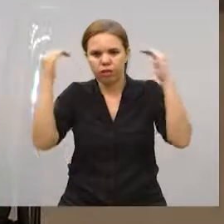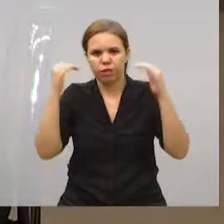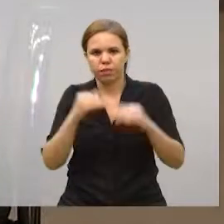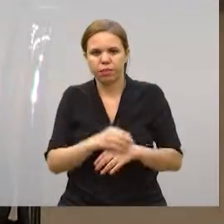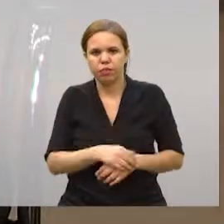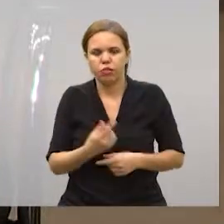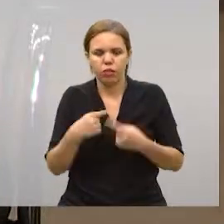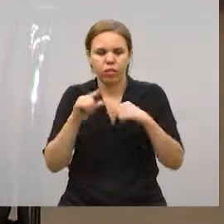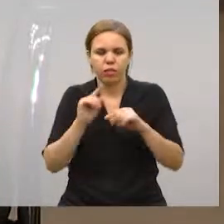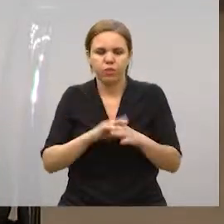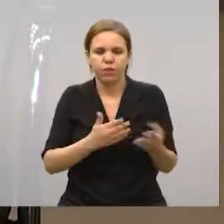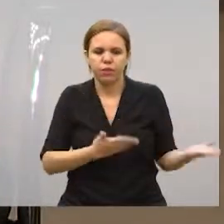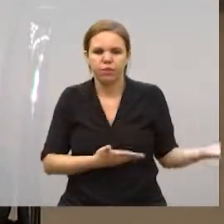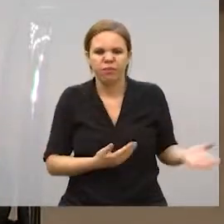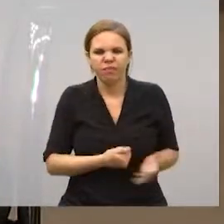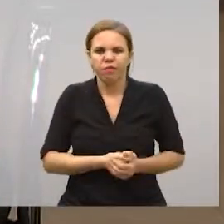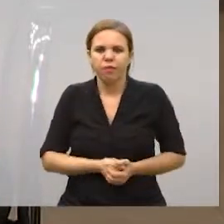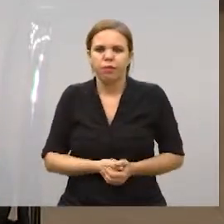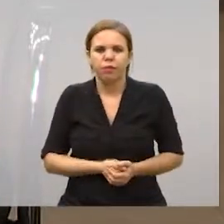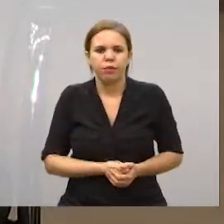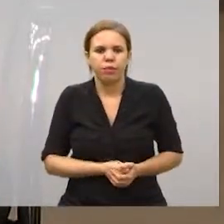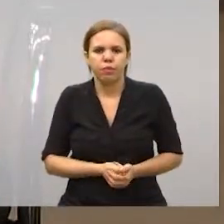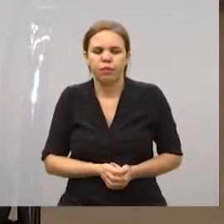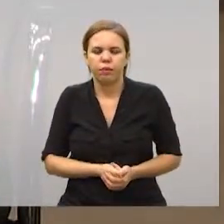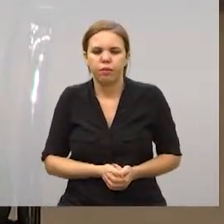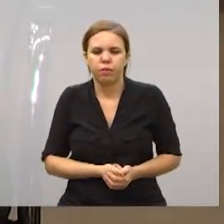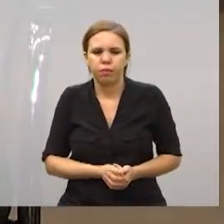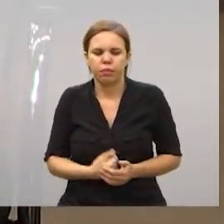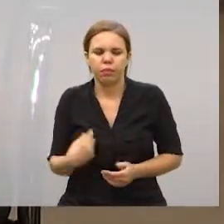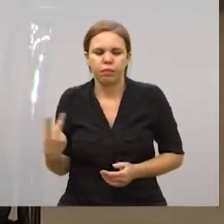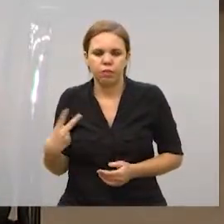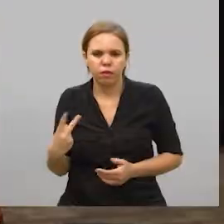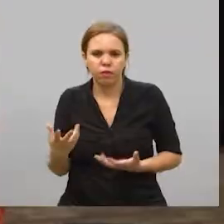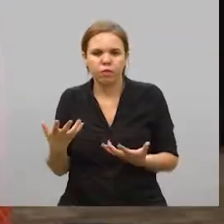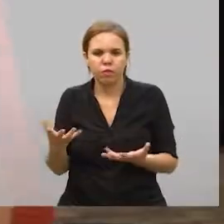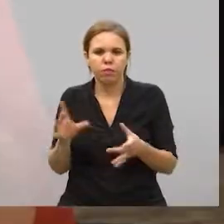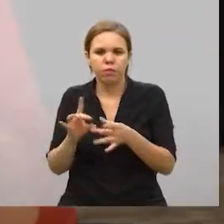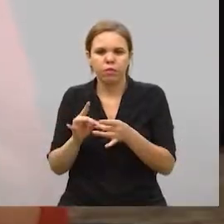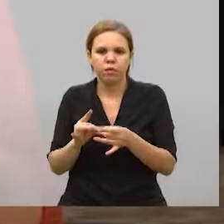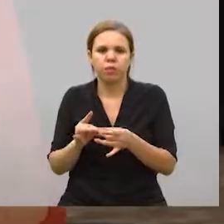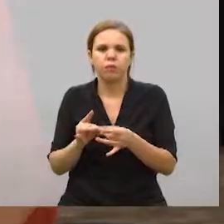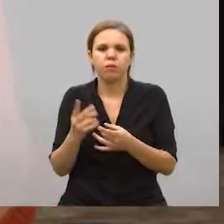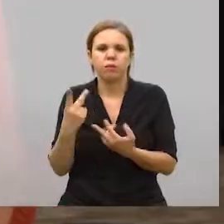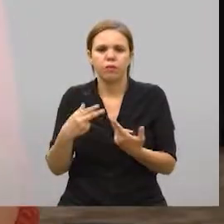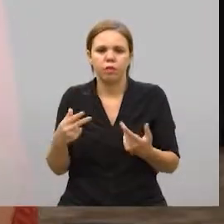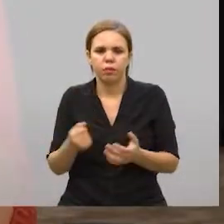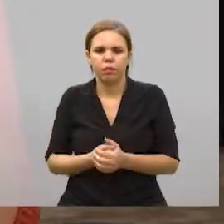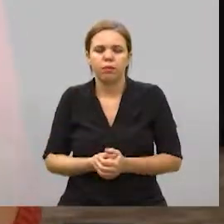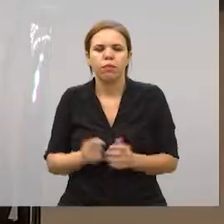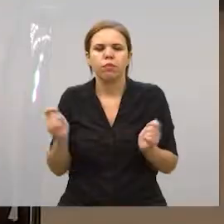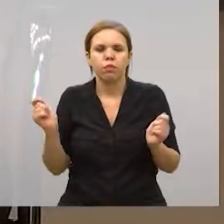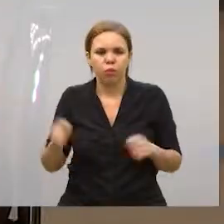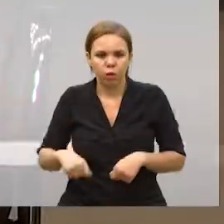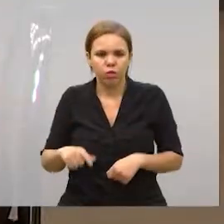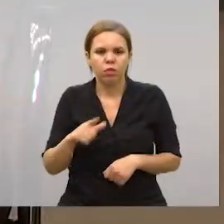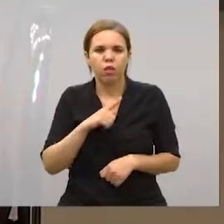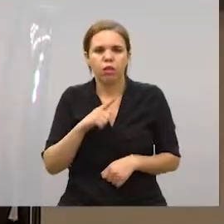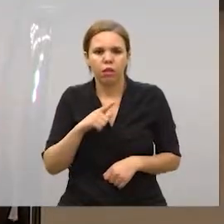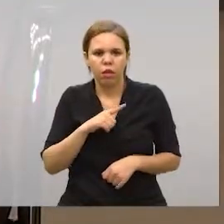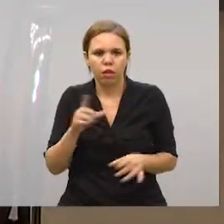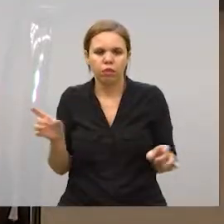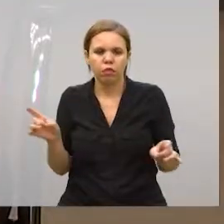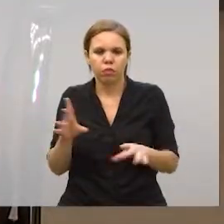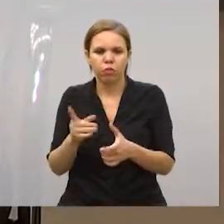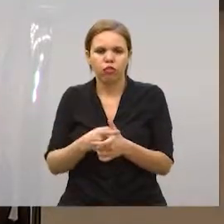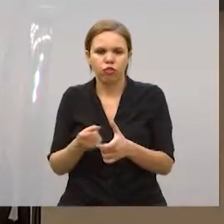já está arrasando. Mas a gente queria unir essas duas coisas. Que a gente possa já